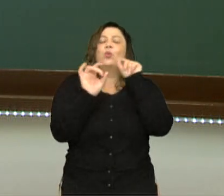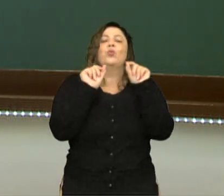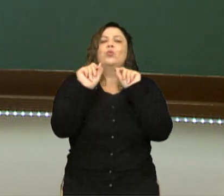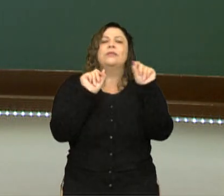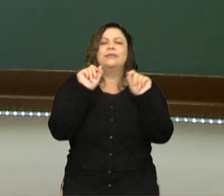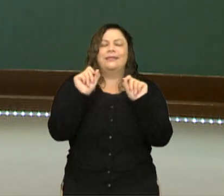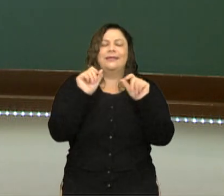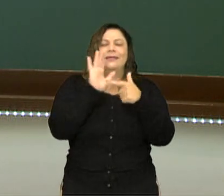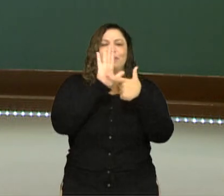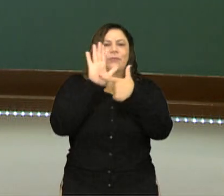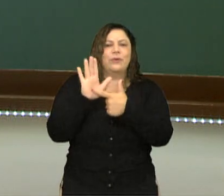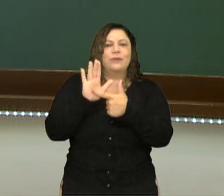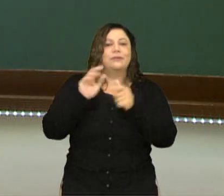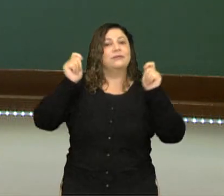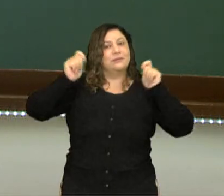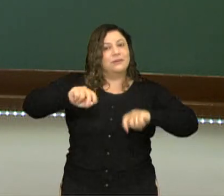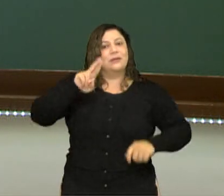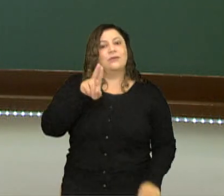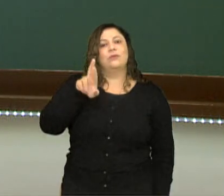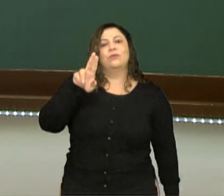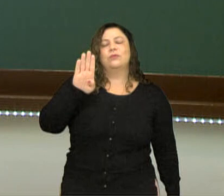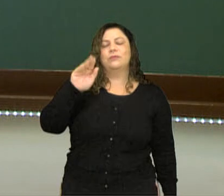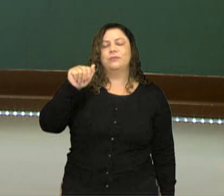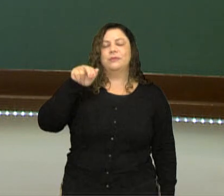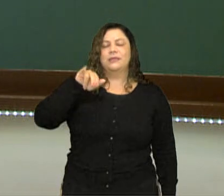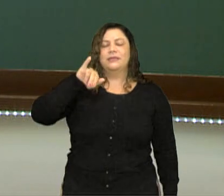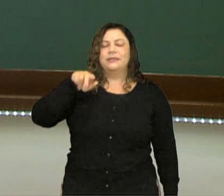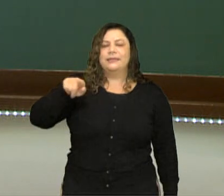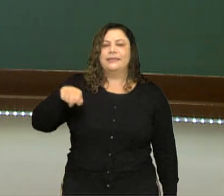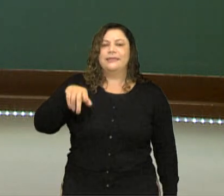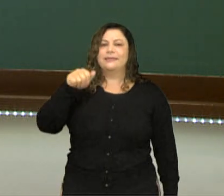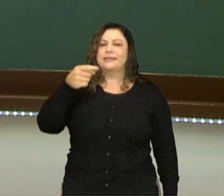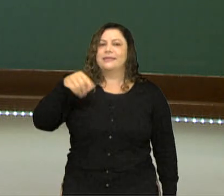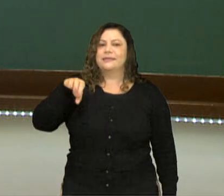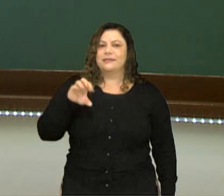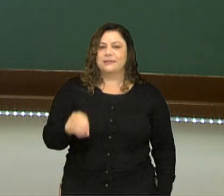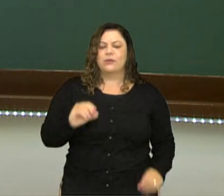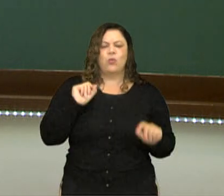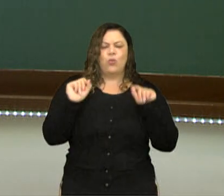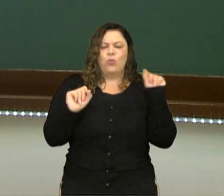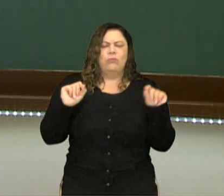nós? A urbanização. Como acontece esse processo